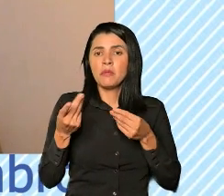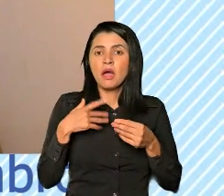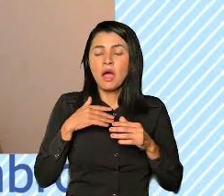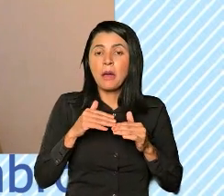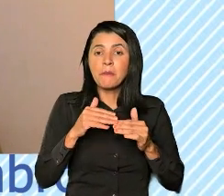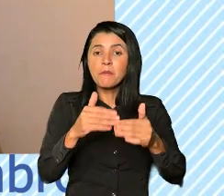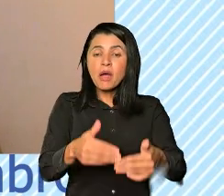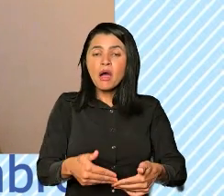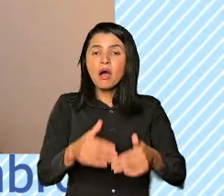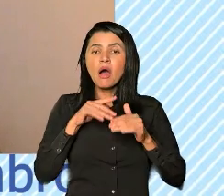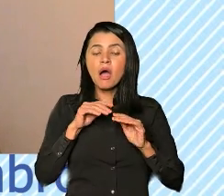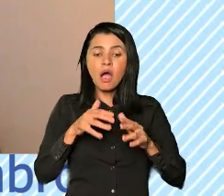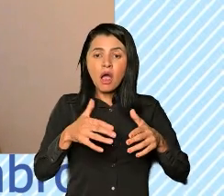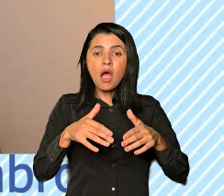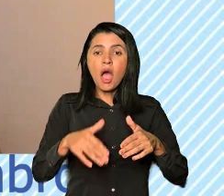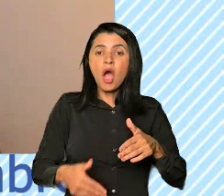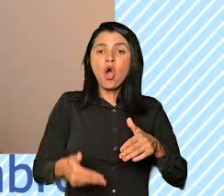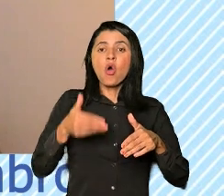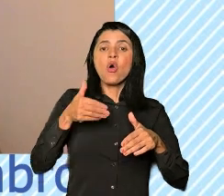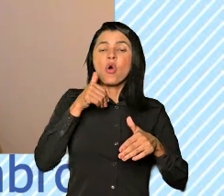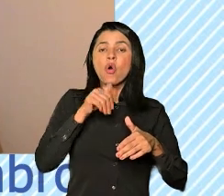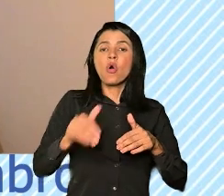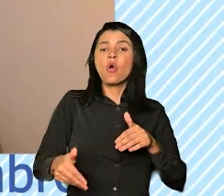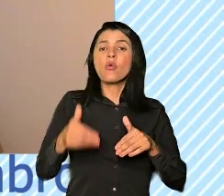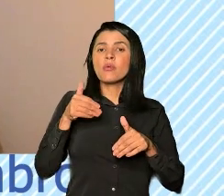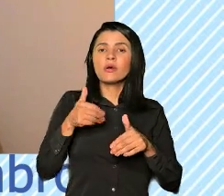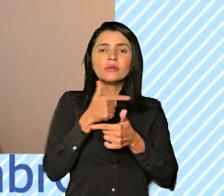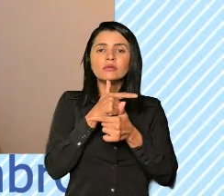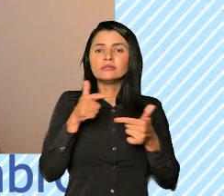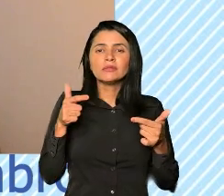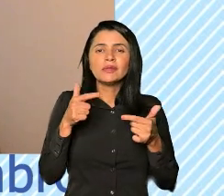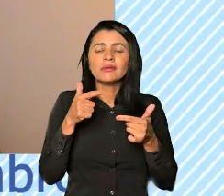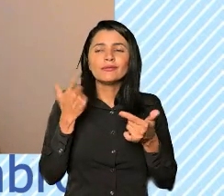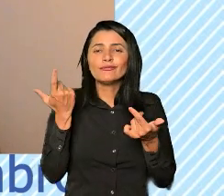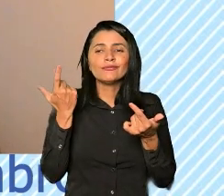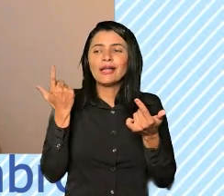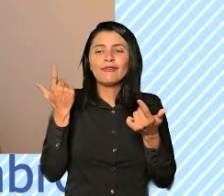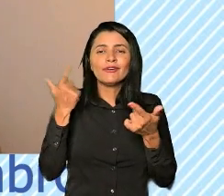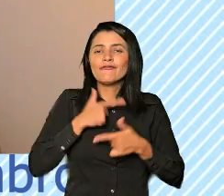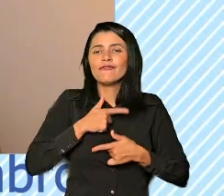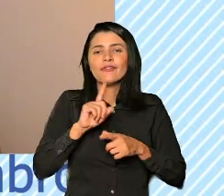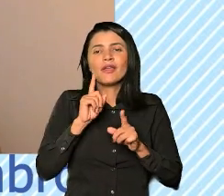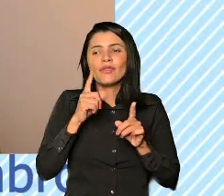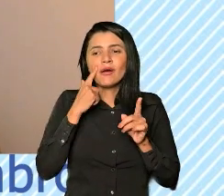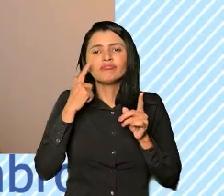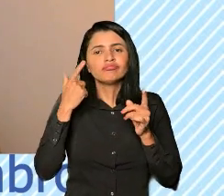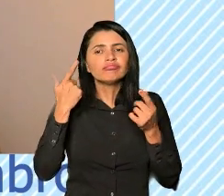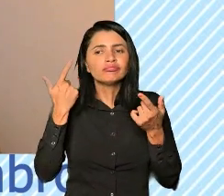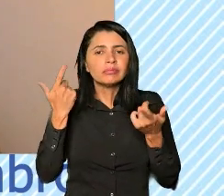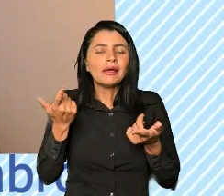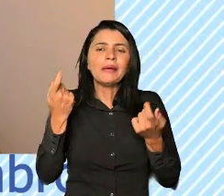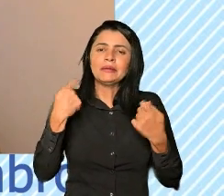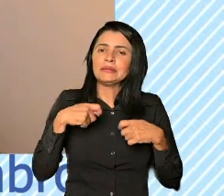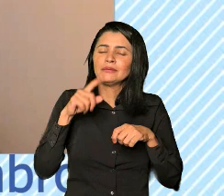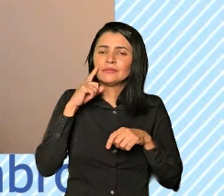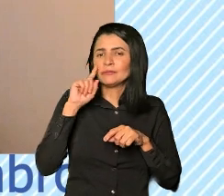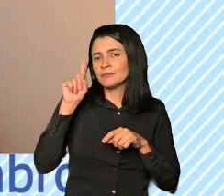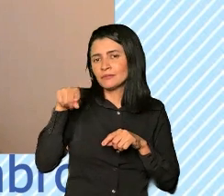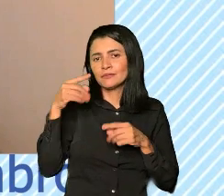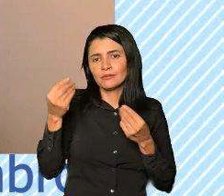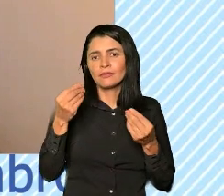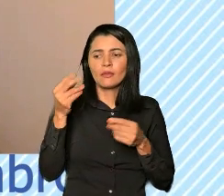barriga cresceu e a roupa... e não tinha nada demais na roupa dela, assim... tem que ser